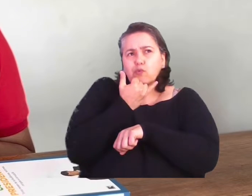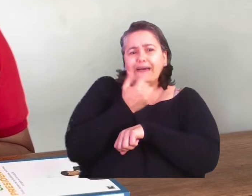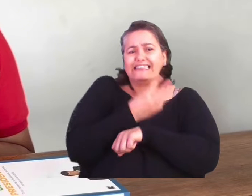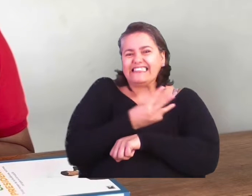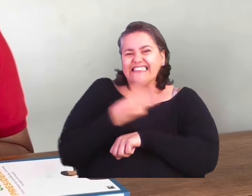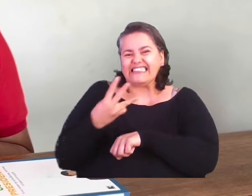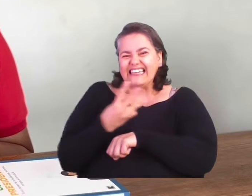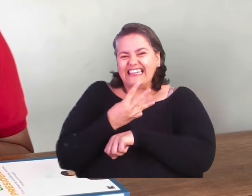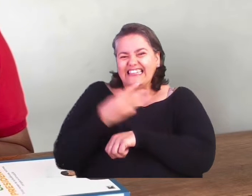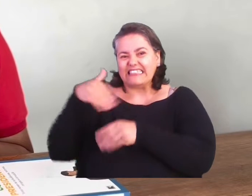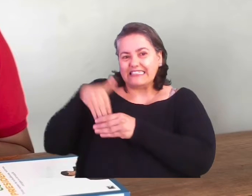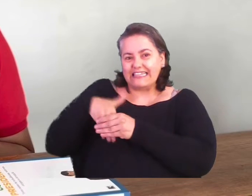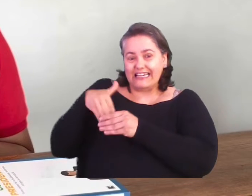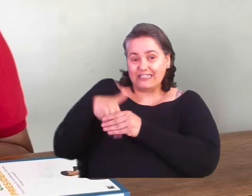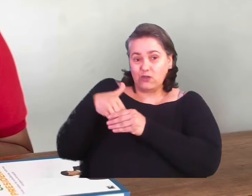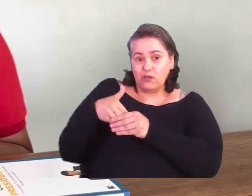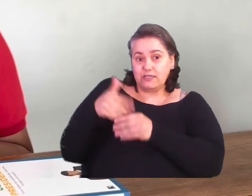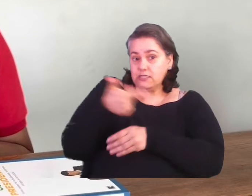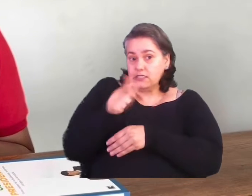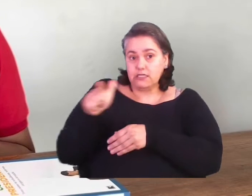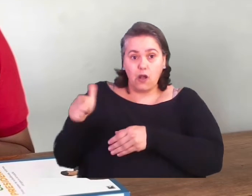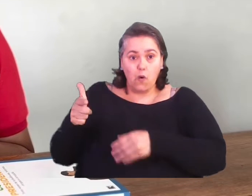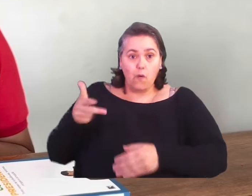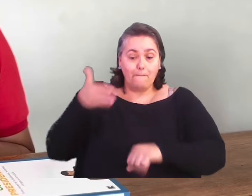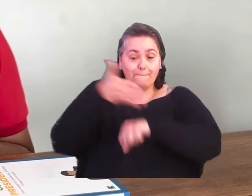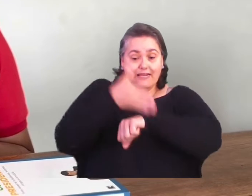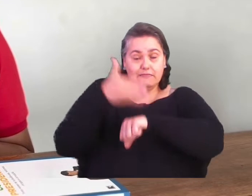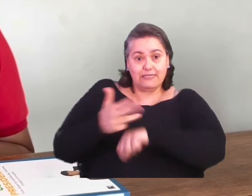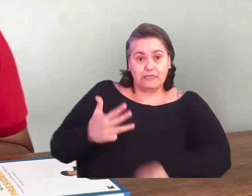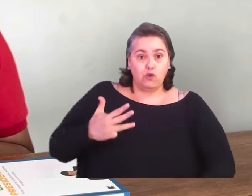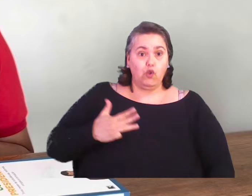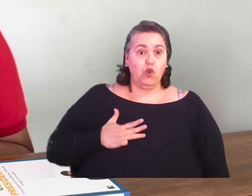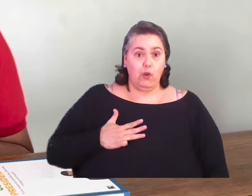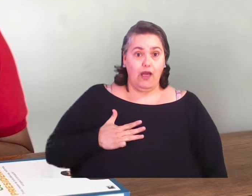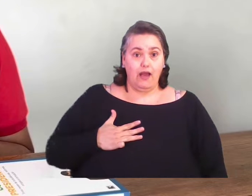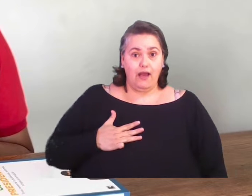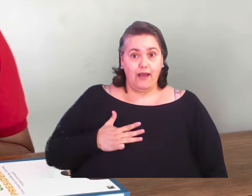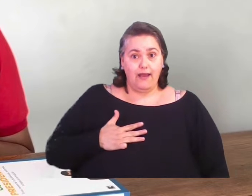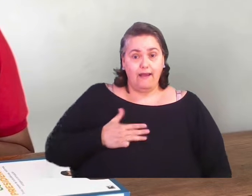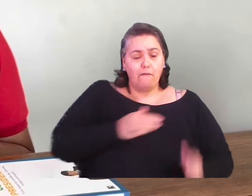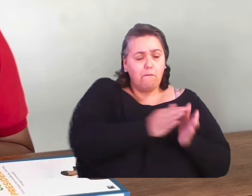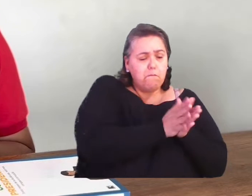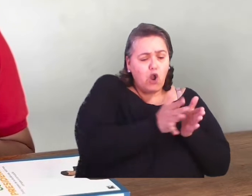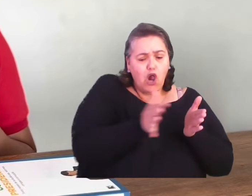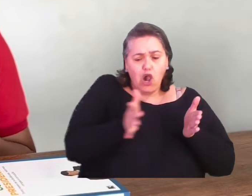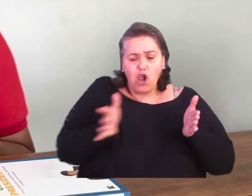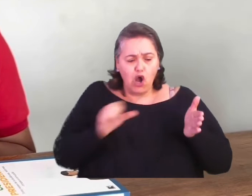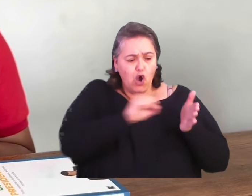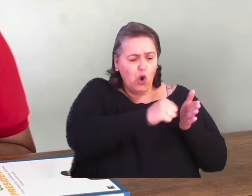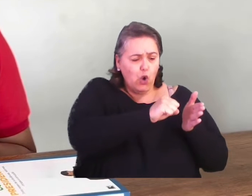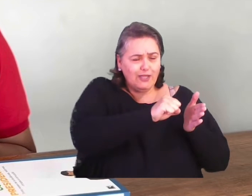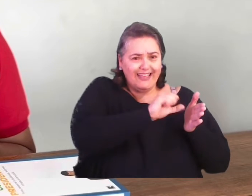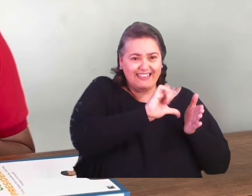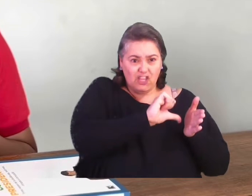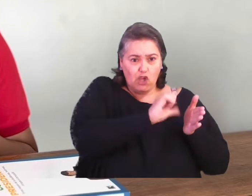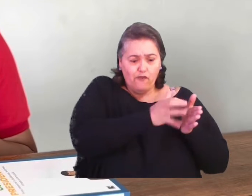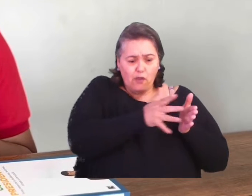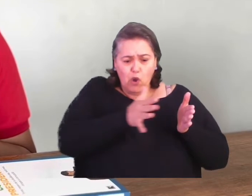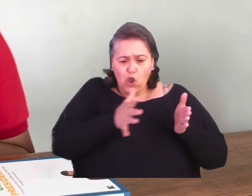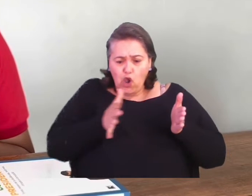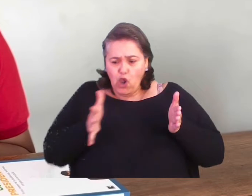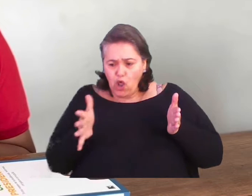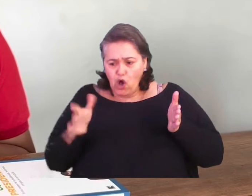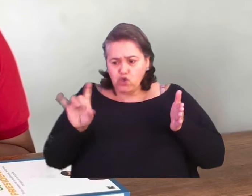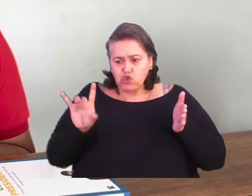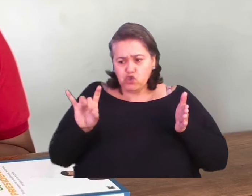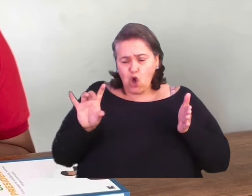três eleições, na verdade, sem o presidente Lula a contar de 89, né? Ou seja, o presidente